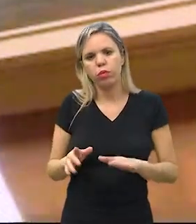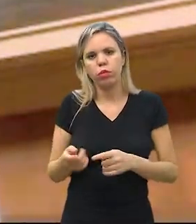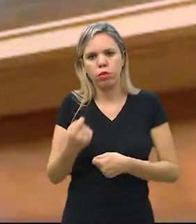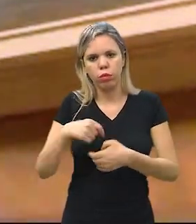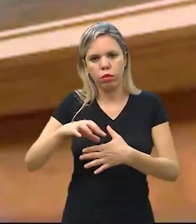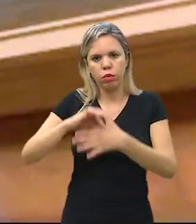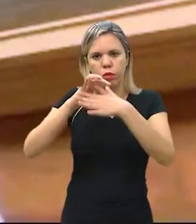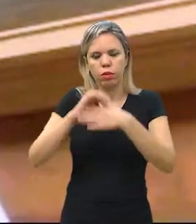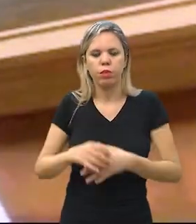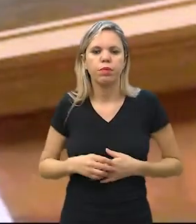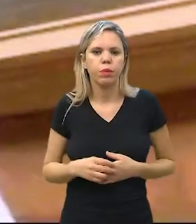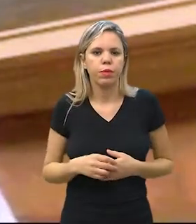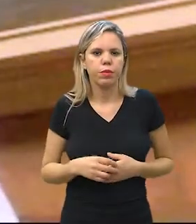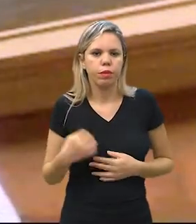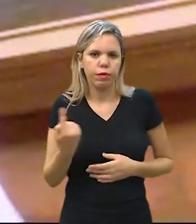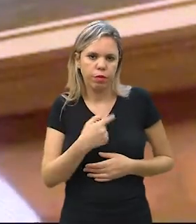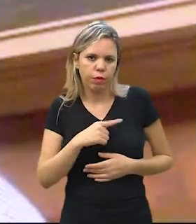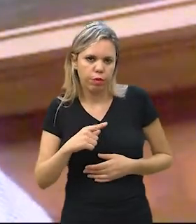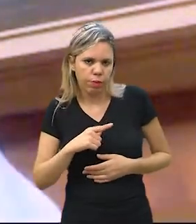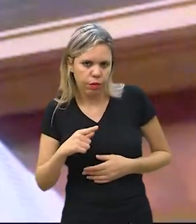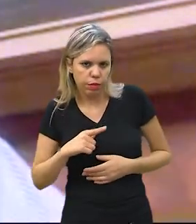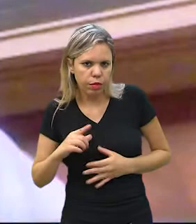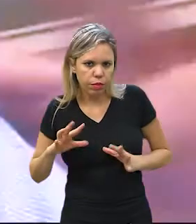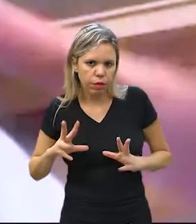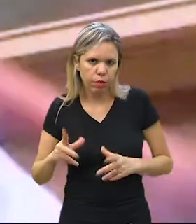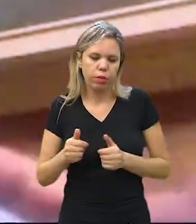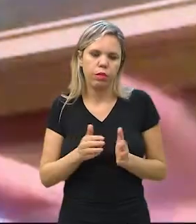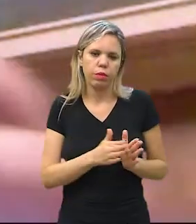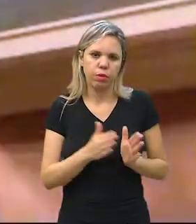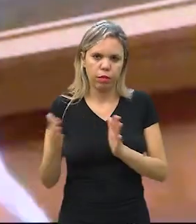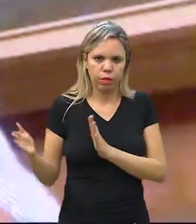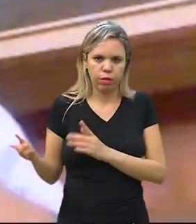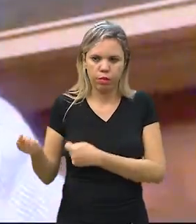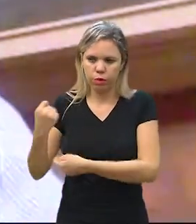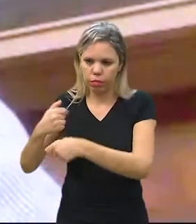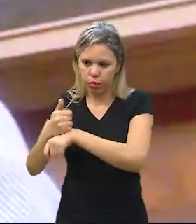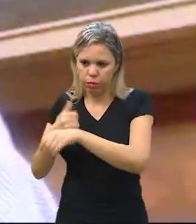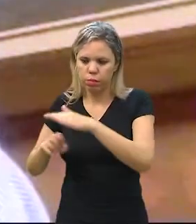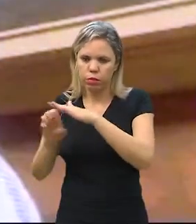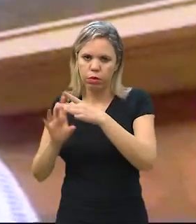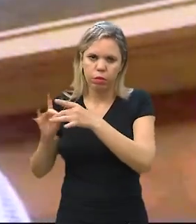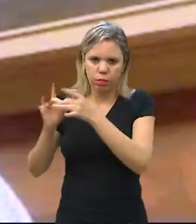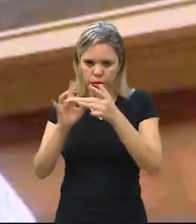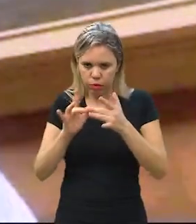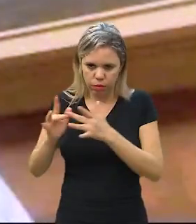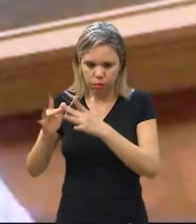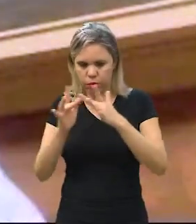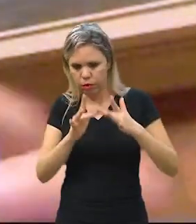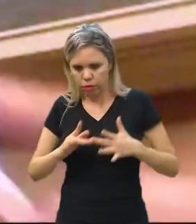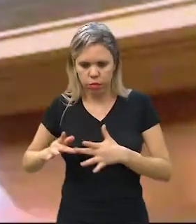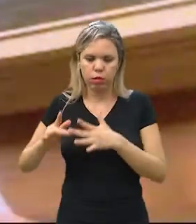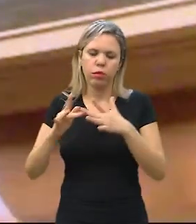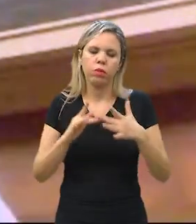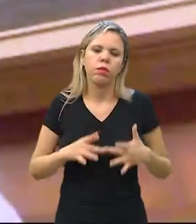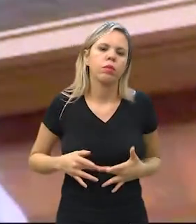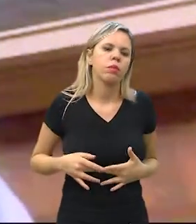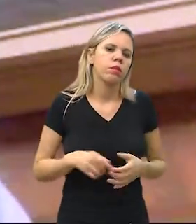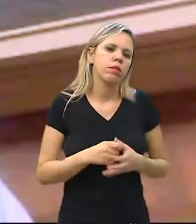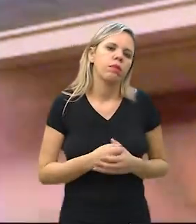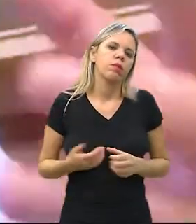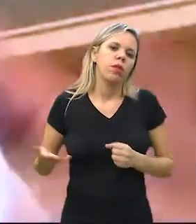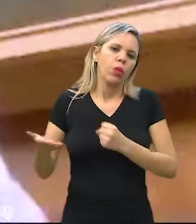para esses líderes. Então, a gente tem toda essa parte do networking, das conexões, né? Que elas